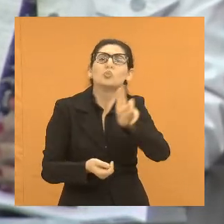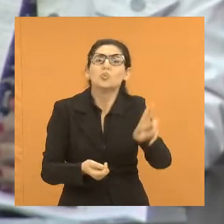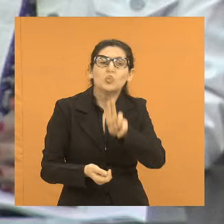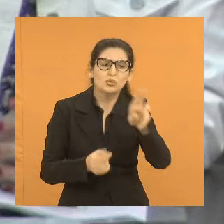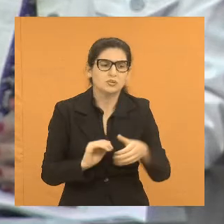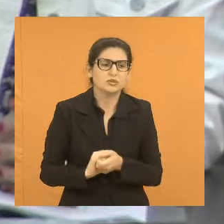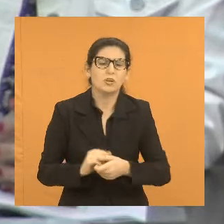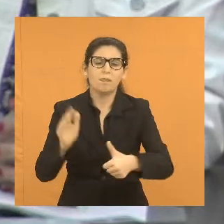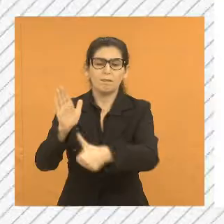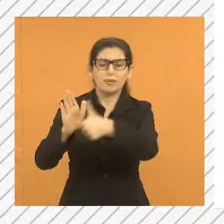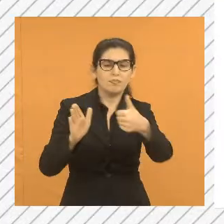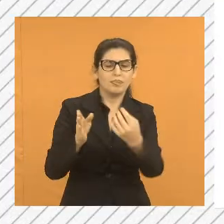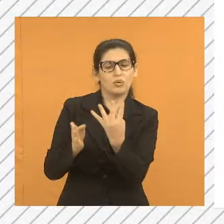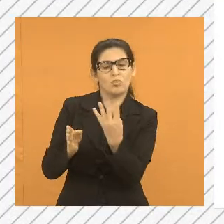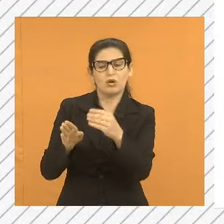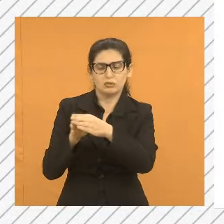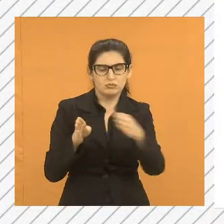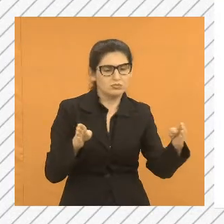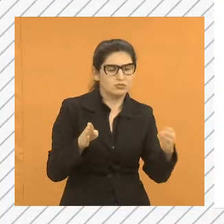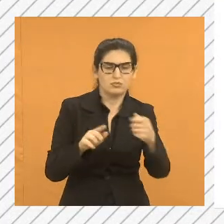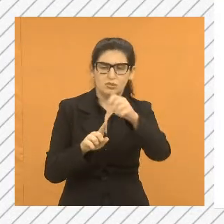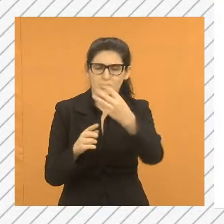E no primeiro quadrimestre, nós gastamos